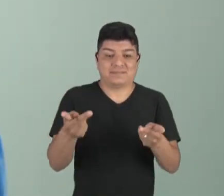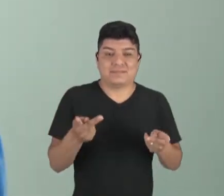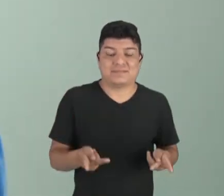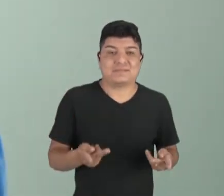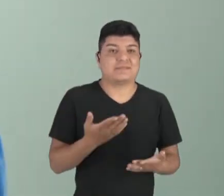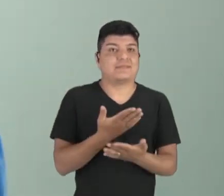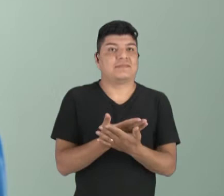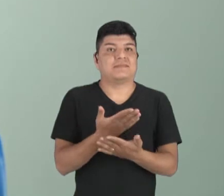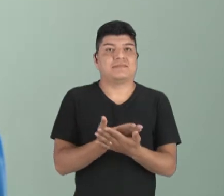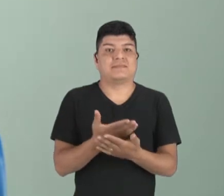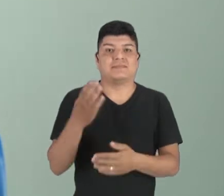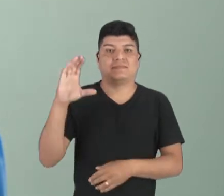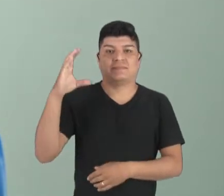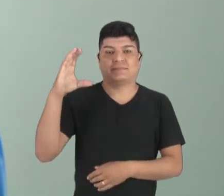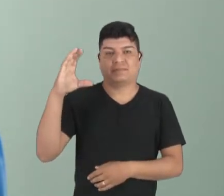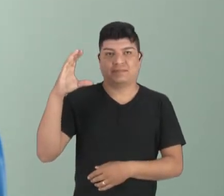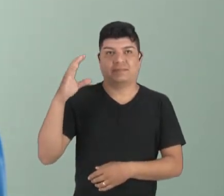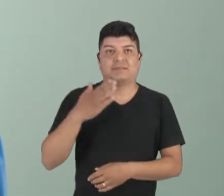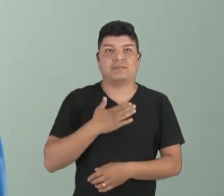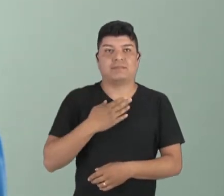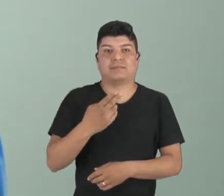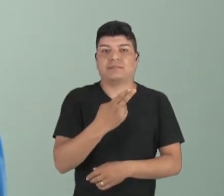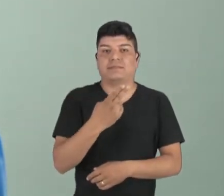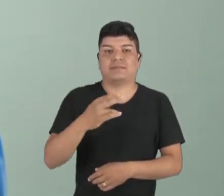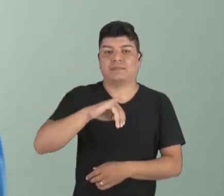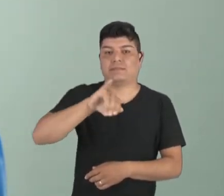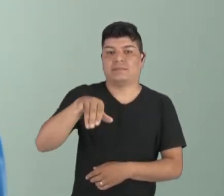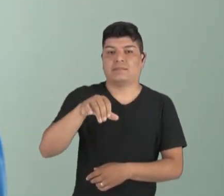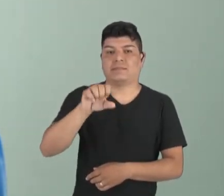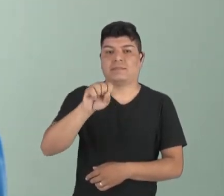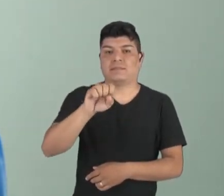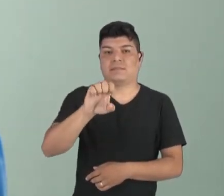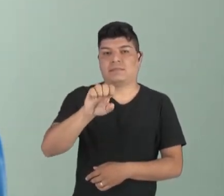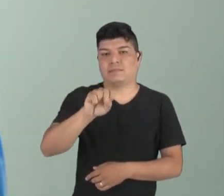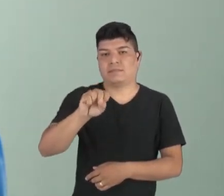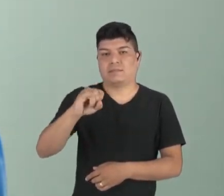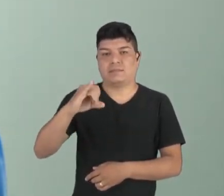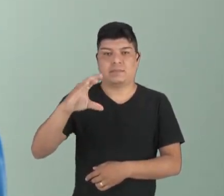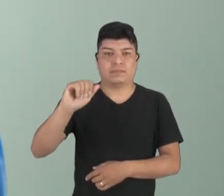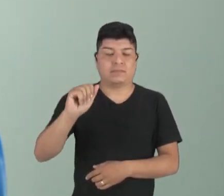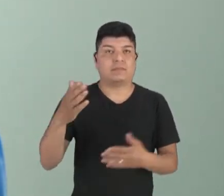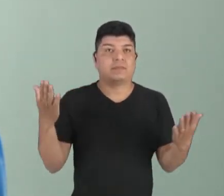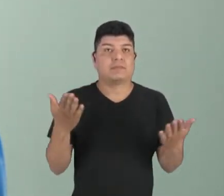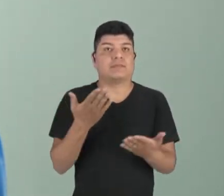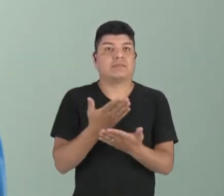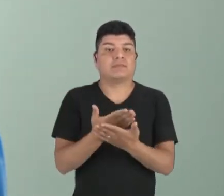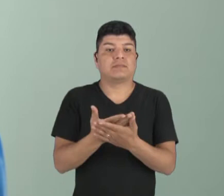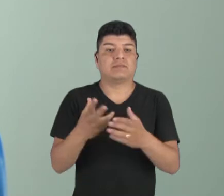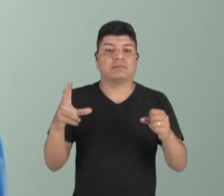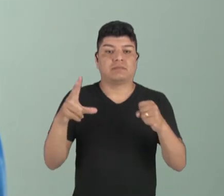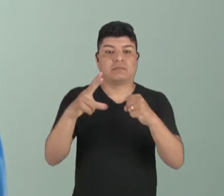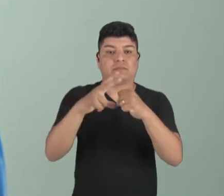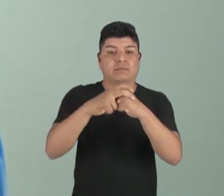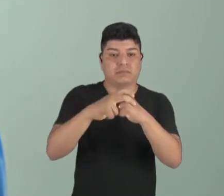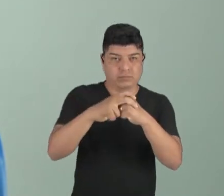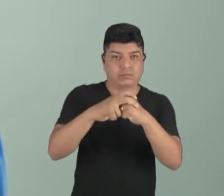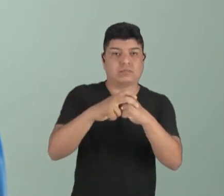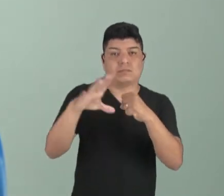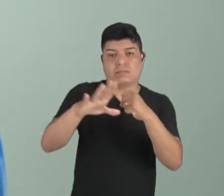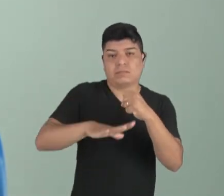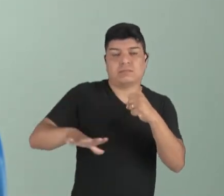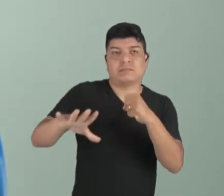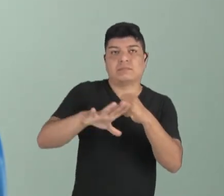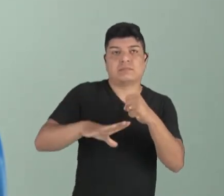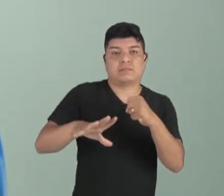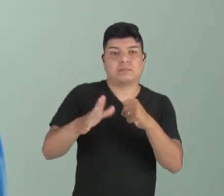Bem-vindos a mais uma aula de ciências. Eu sou a professora Jéssica e na aula de hoje nós veremos sobre vírus, uma abordagem